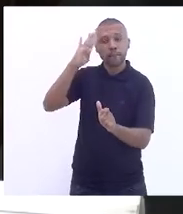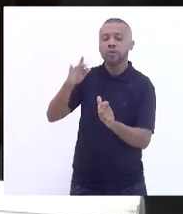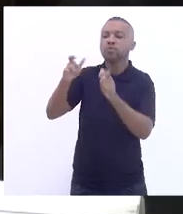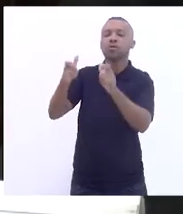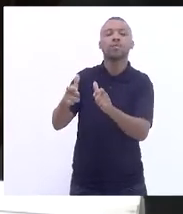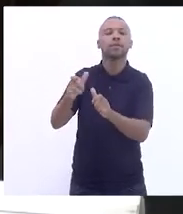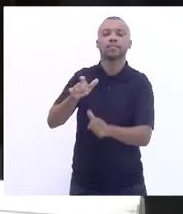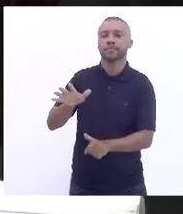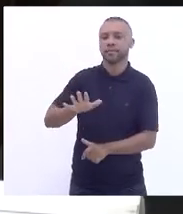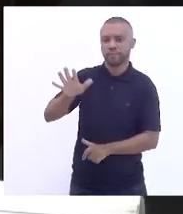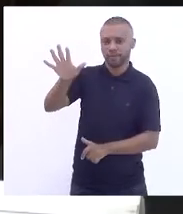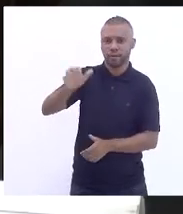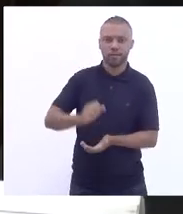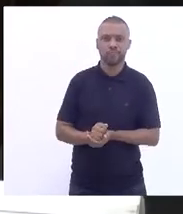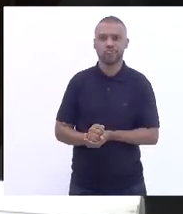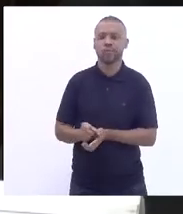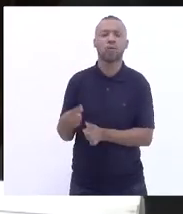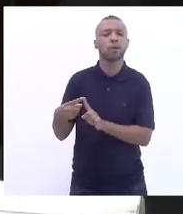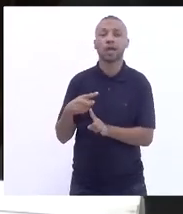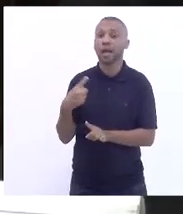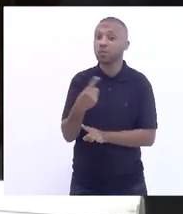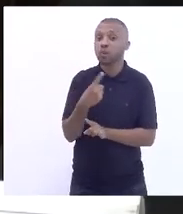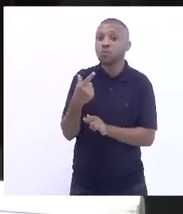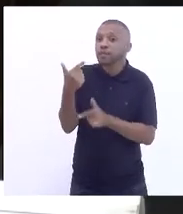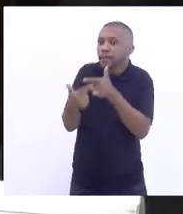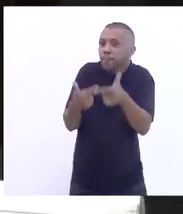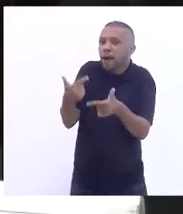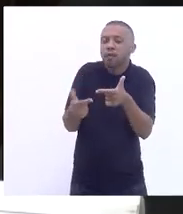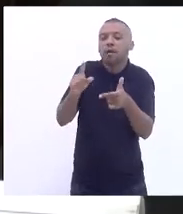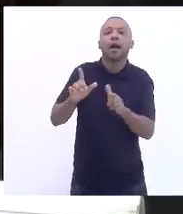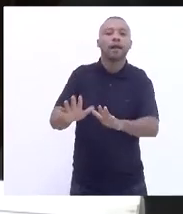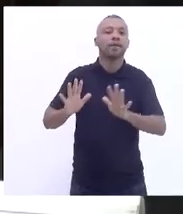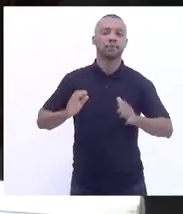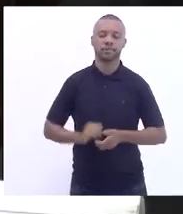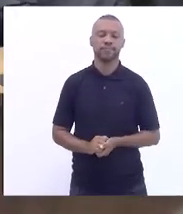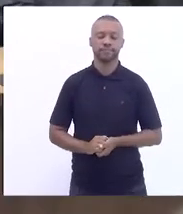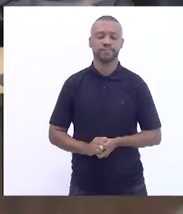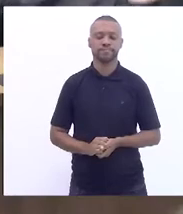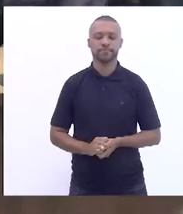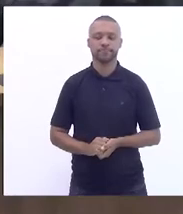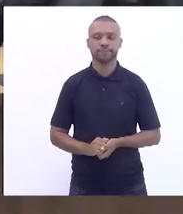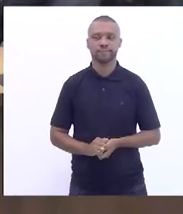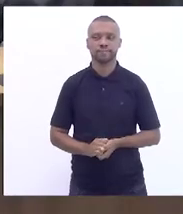porque essa é a nossa é a nossa missão e